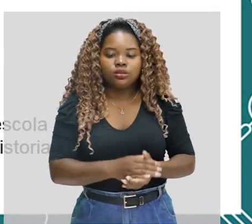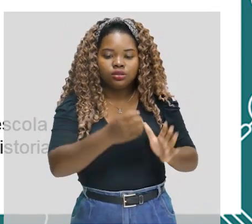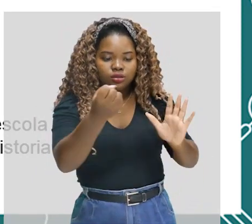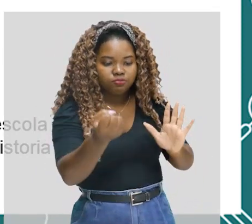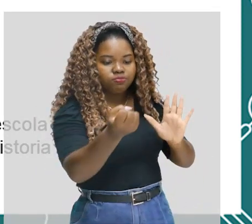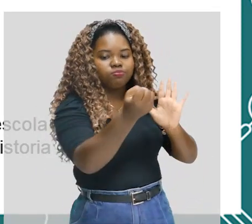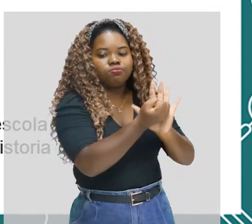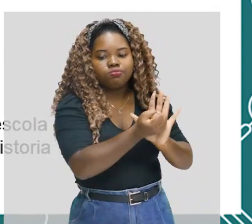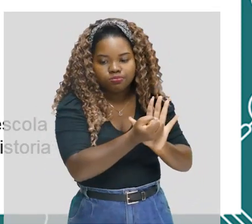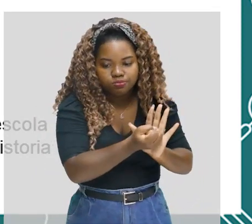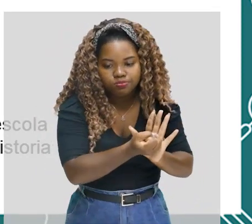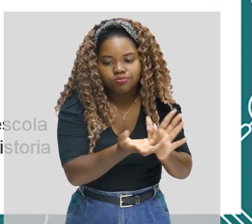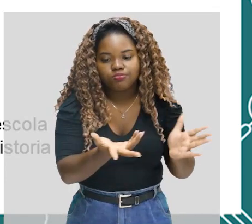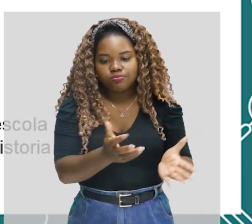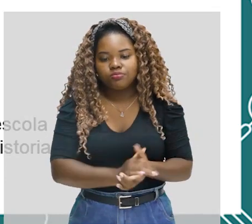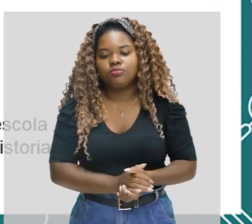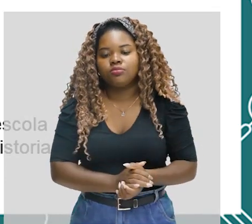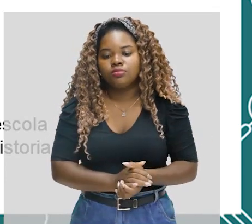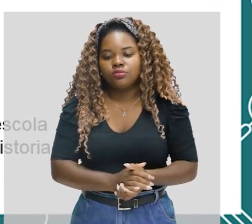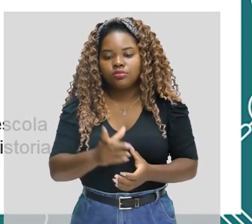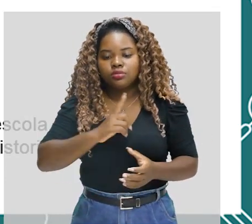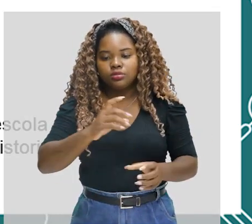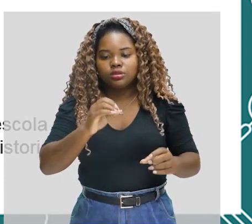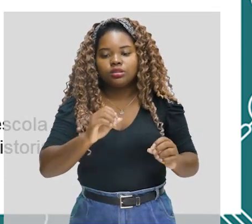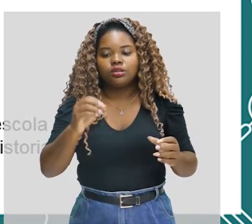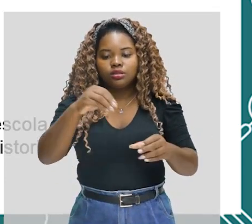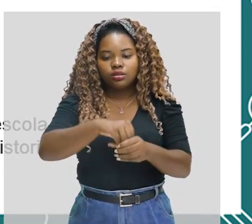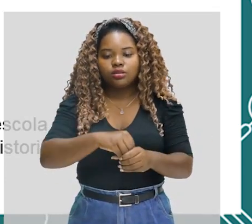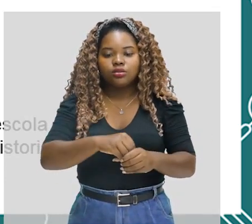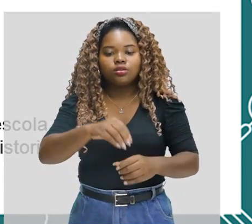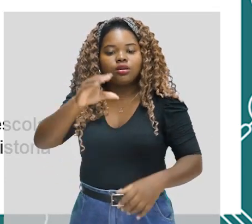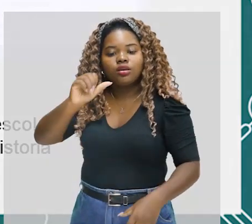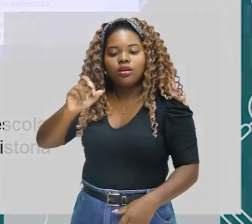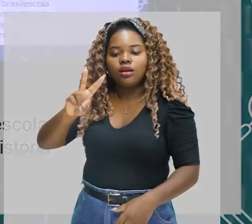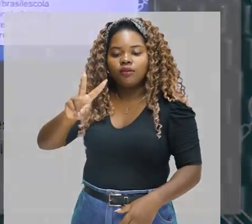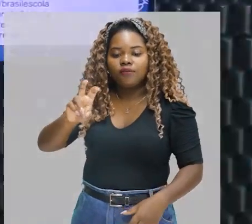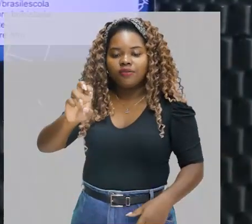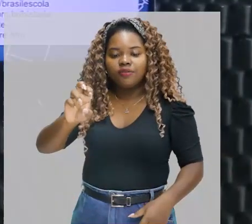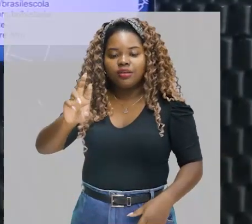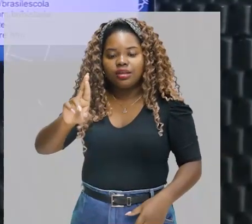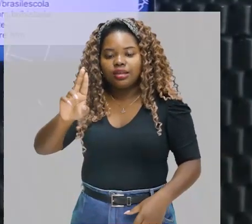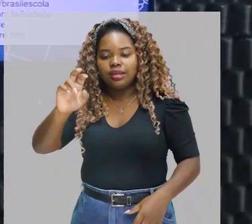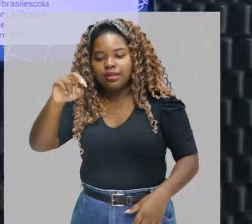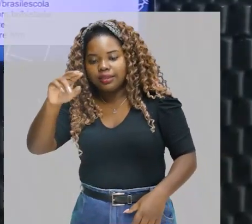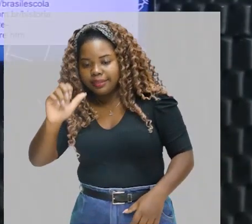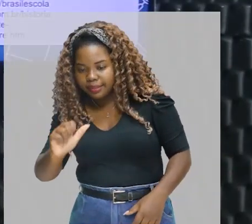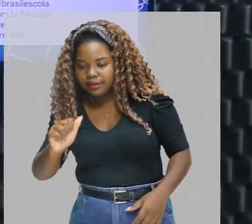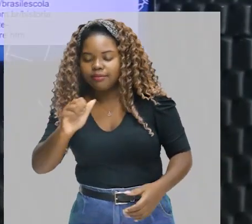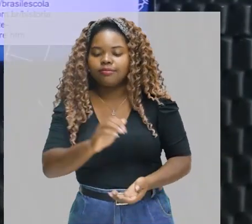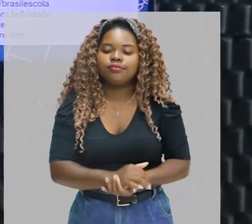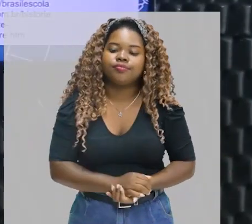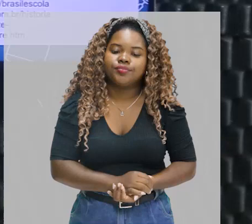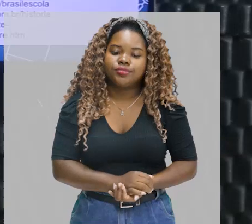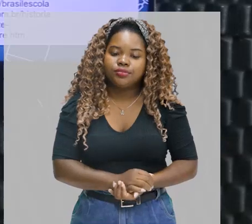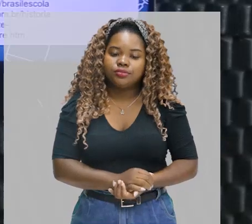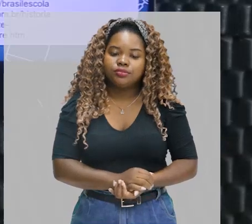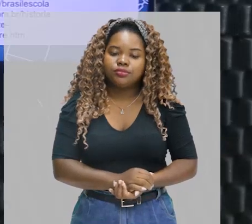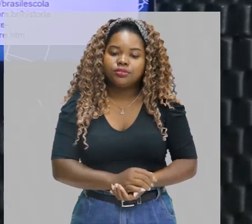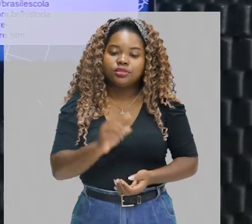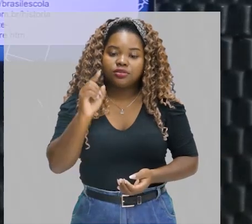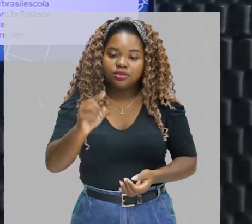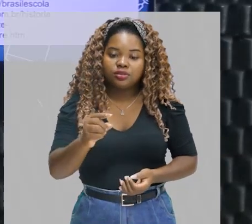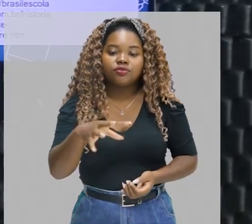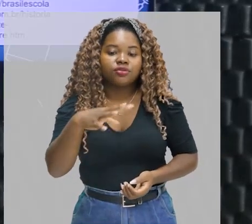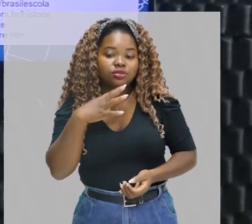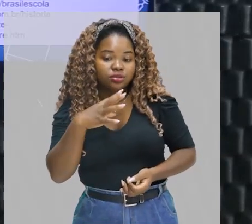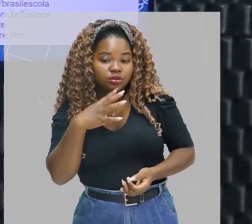aí nessas cavernas, tá ok? Essas informações elas estão aí prontamente para os estudiosos, logicamente,